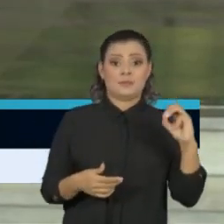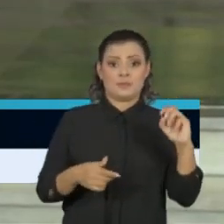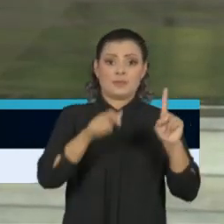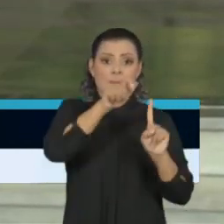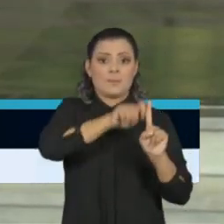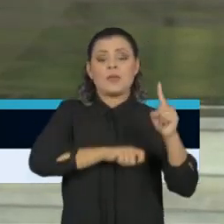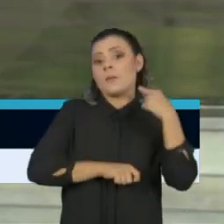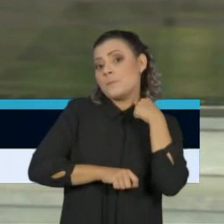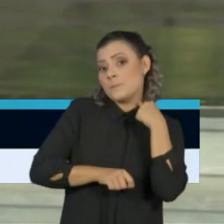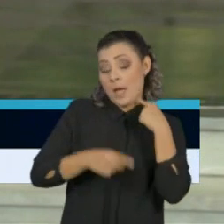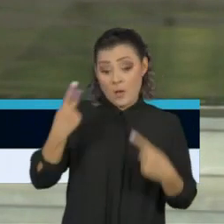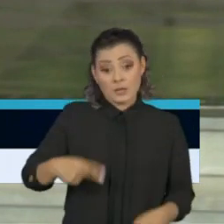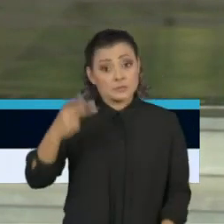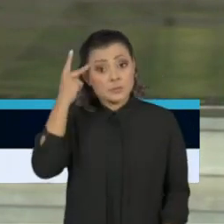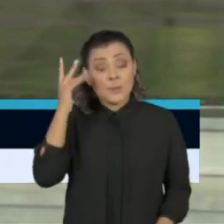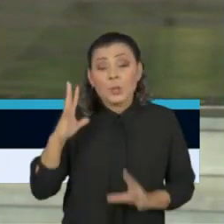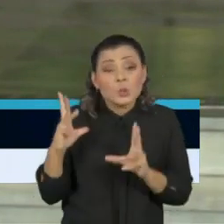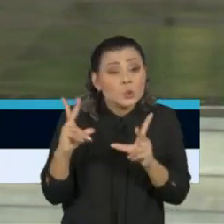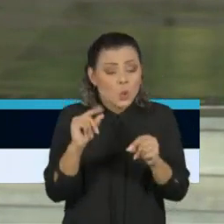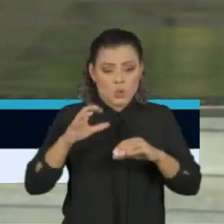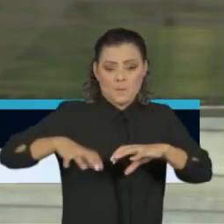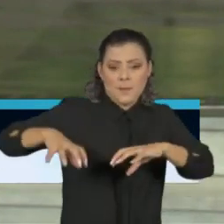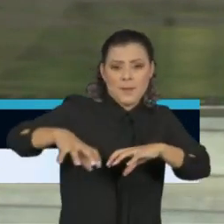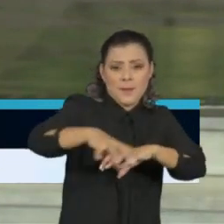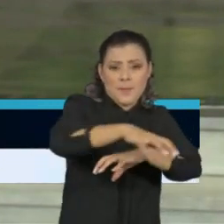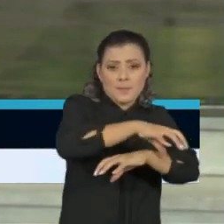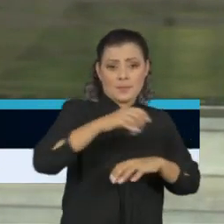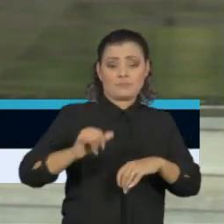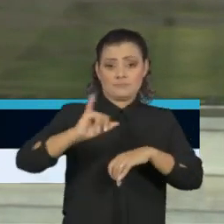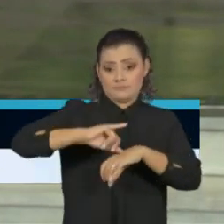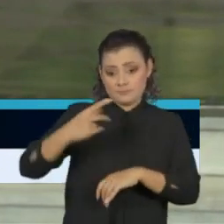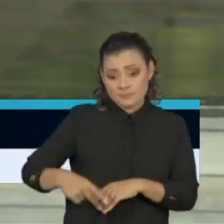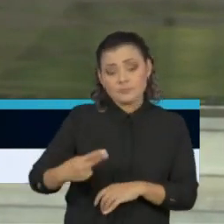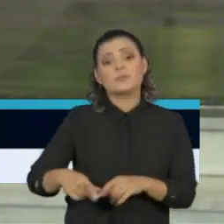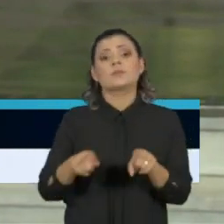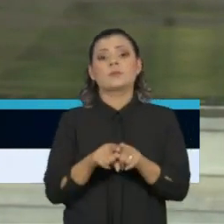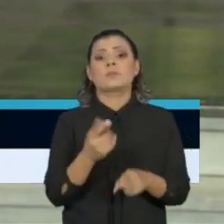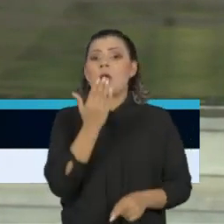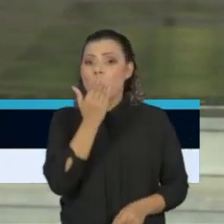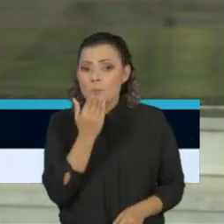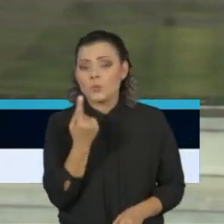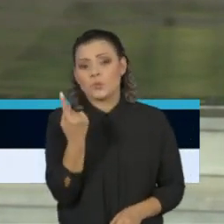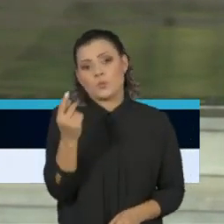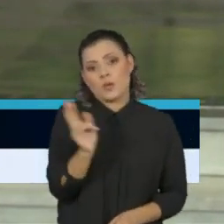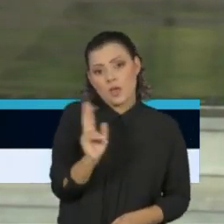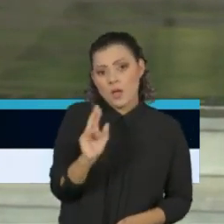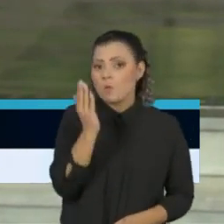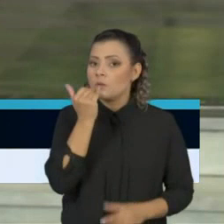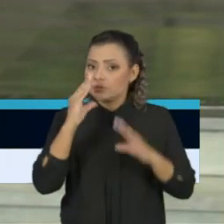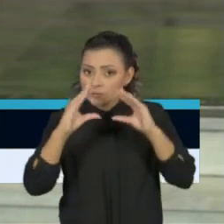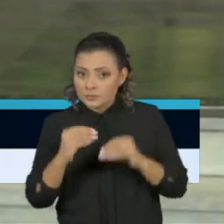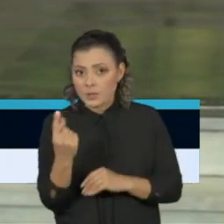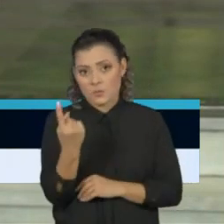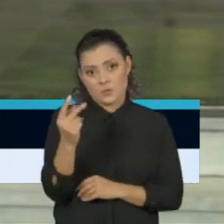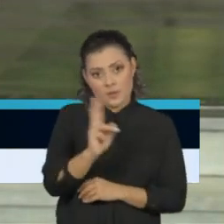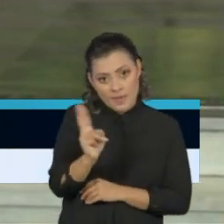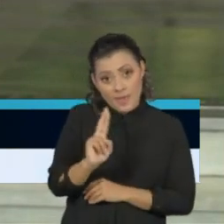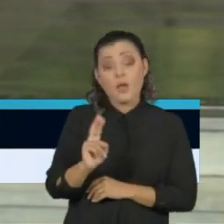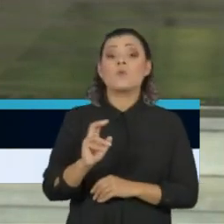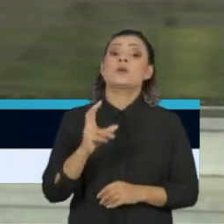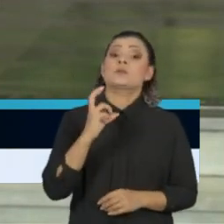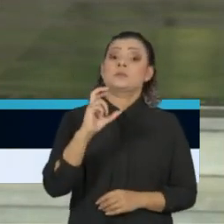Bom Prato de São Paulo estarão oferecendo almoço a R$1, jantar a R$1 e